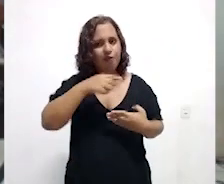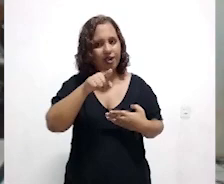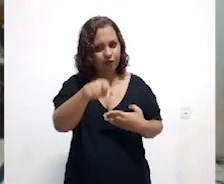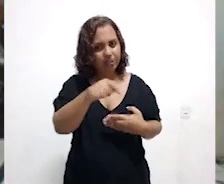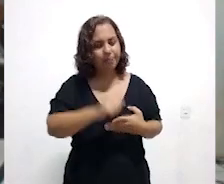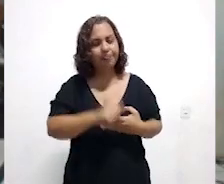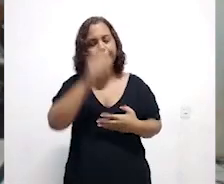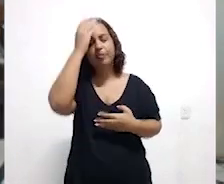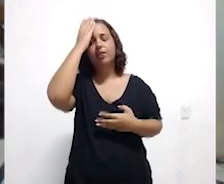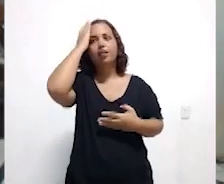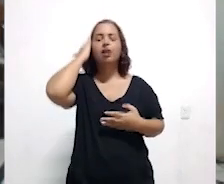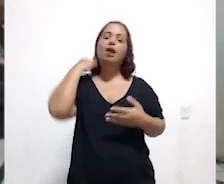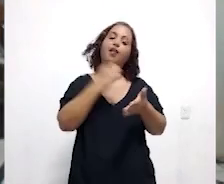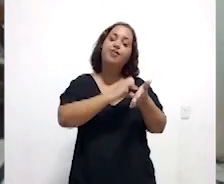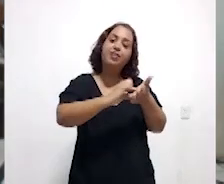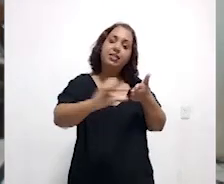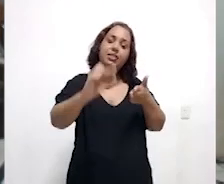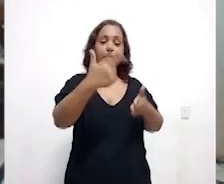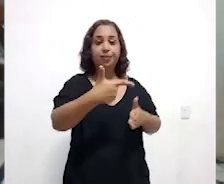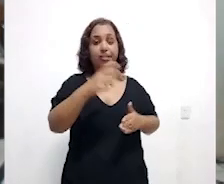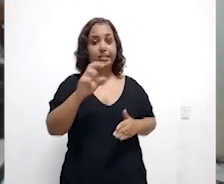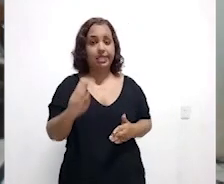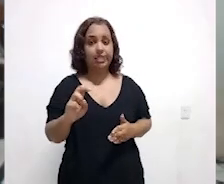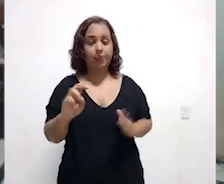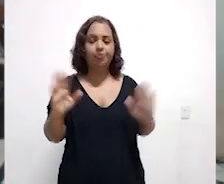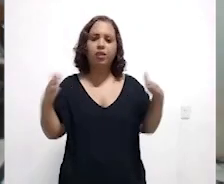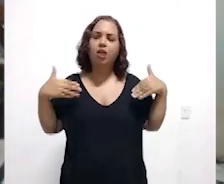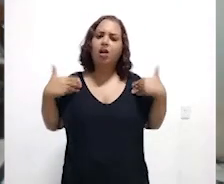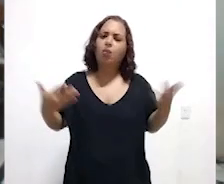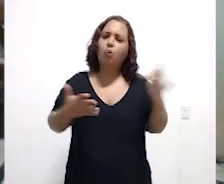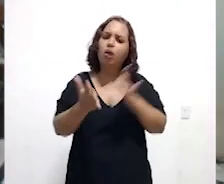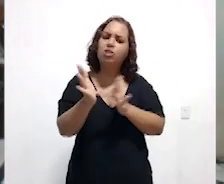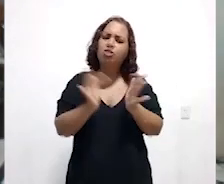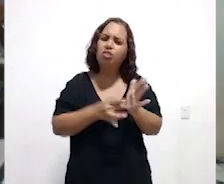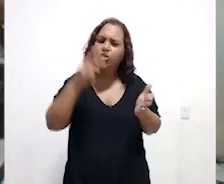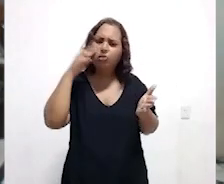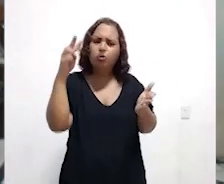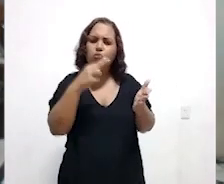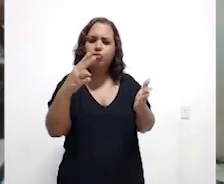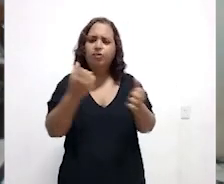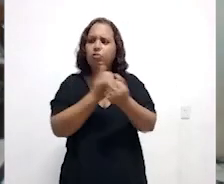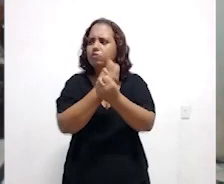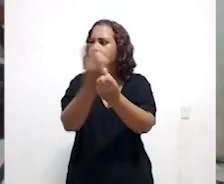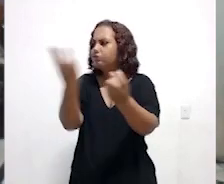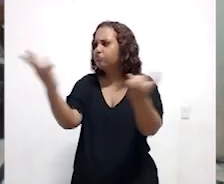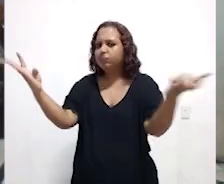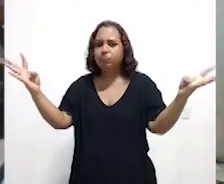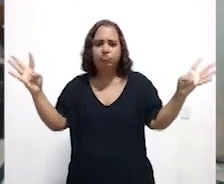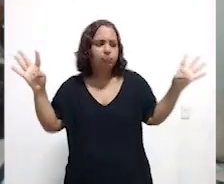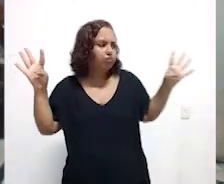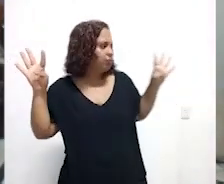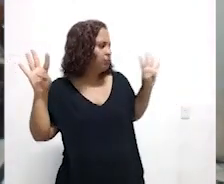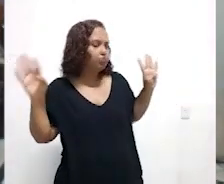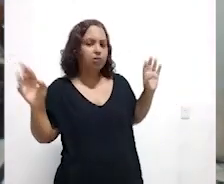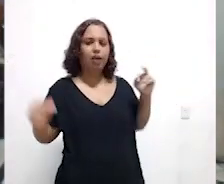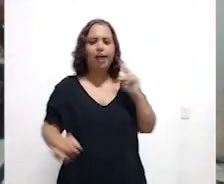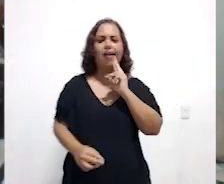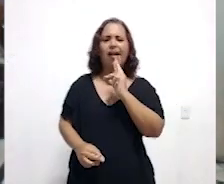Verso 25. Quando Jesus viu que a multidão estava se ajuntando, respondeu o espírito imundo,